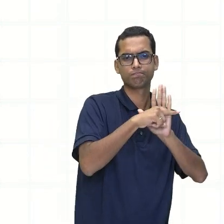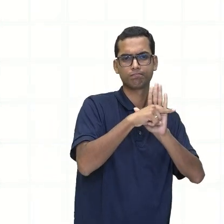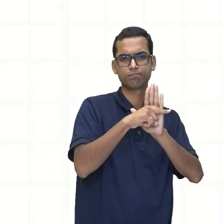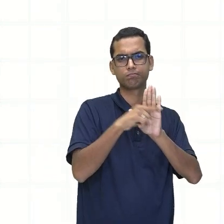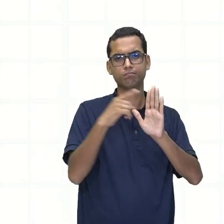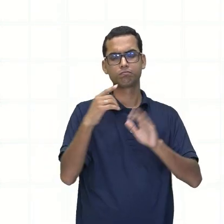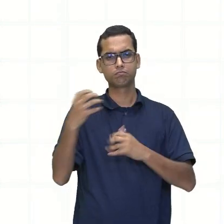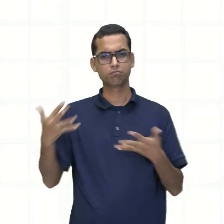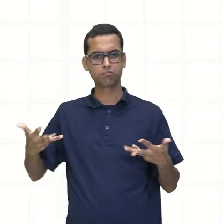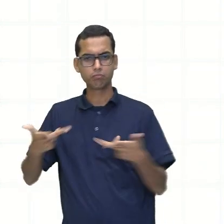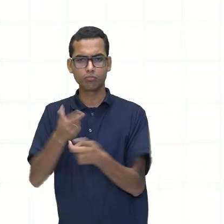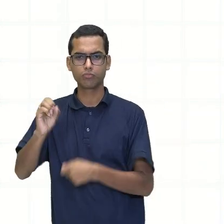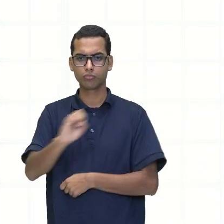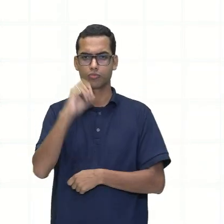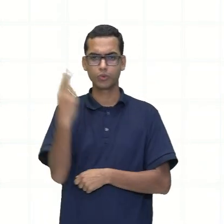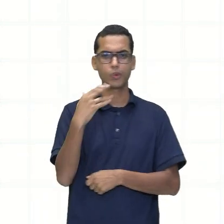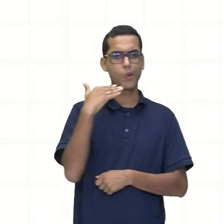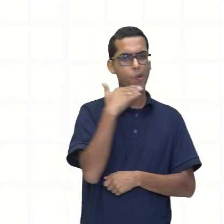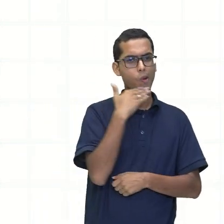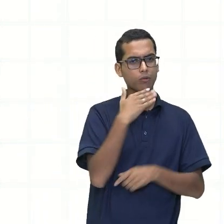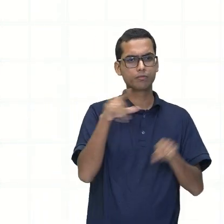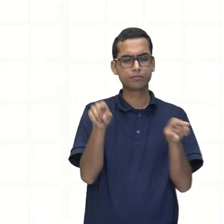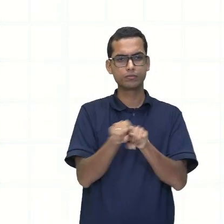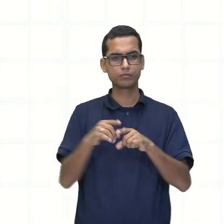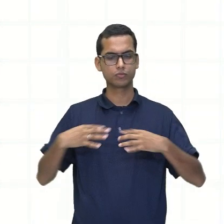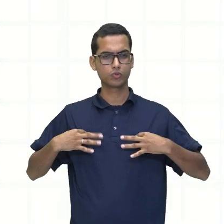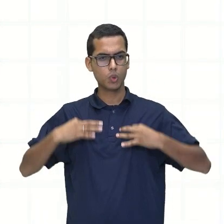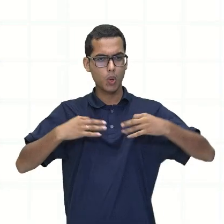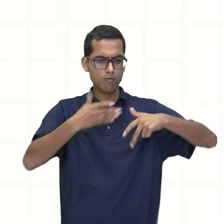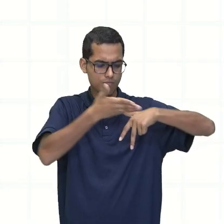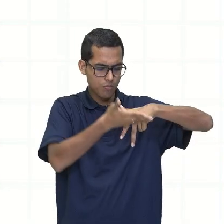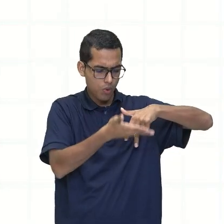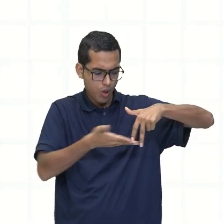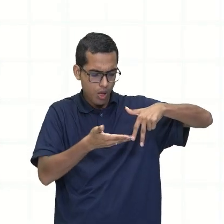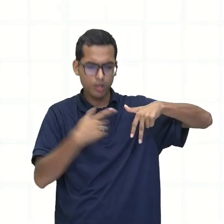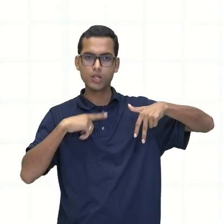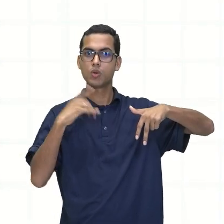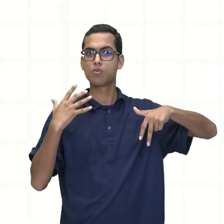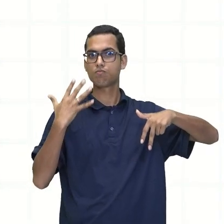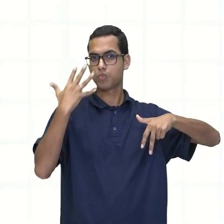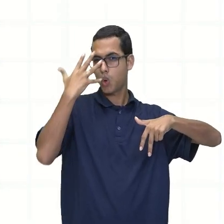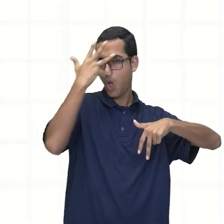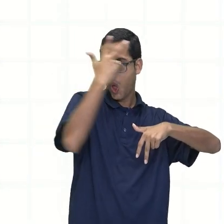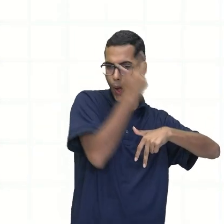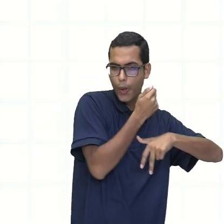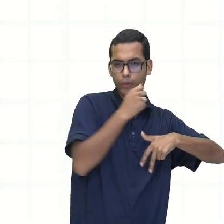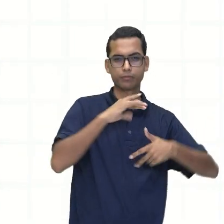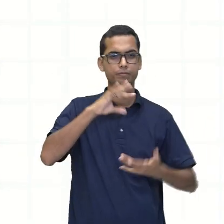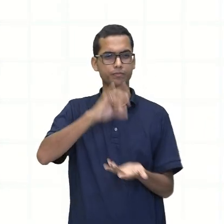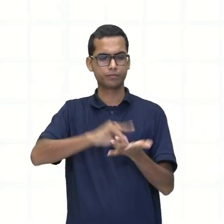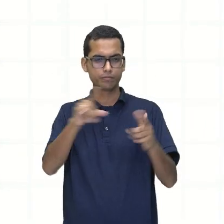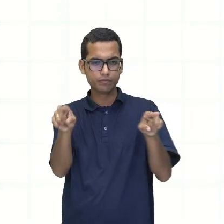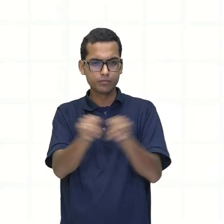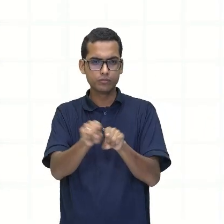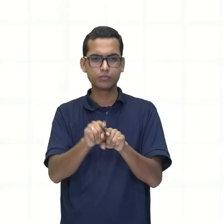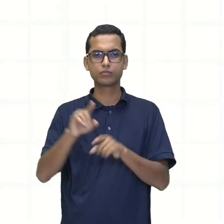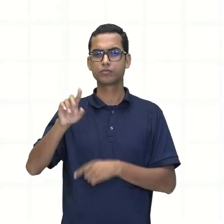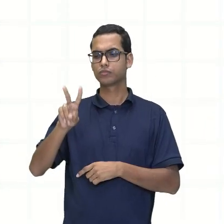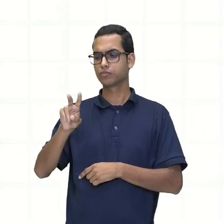defeito, ó. Vestido bonito. Vejam que vestido é o nosso substantivo, bonito é o